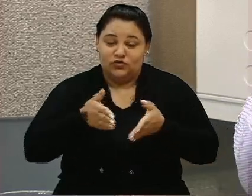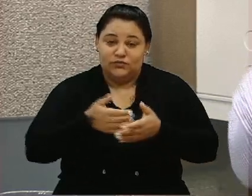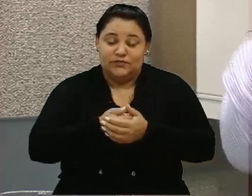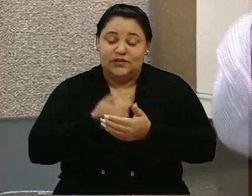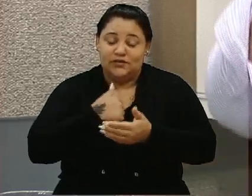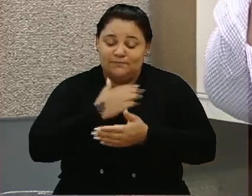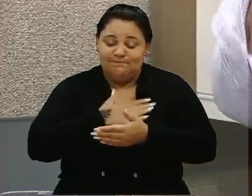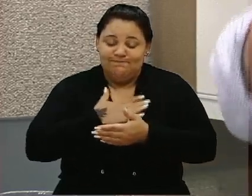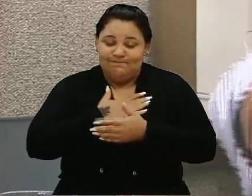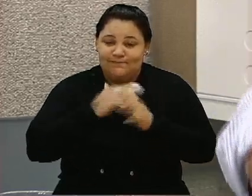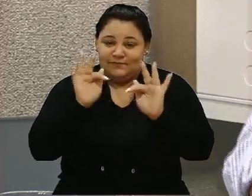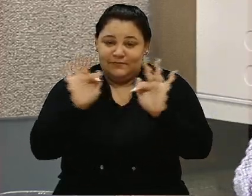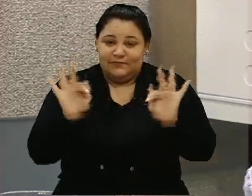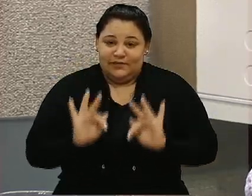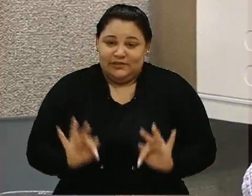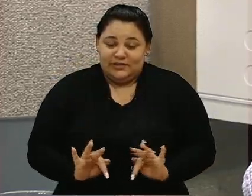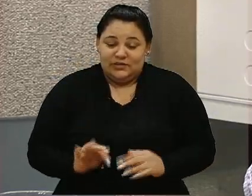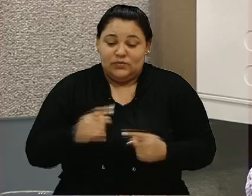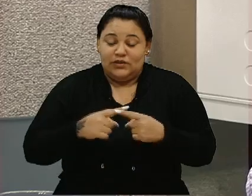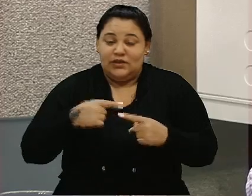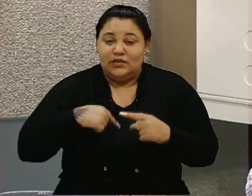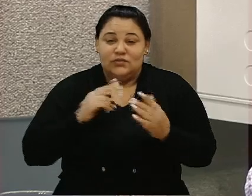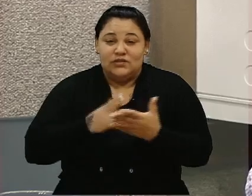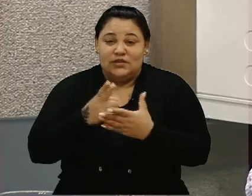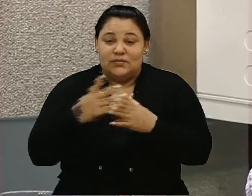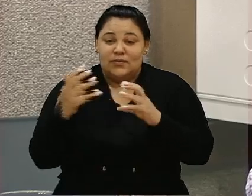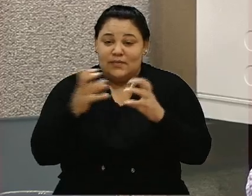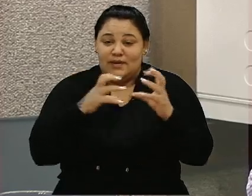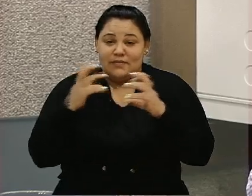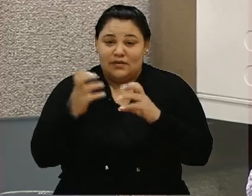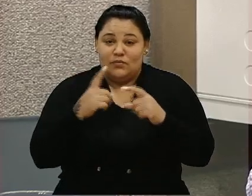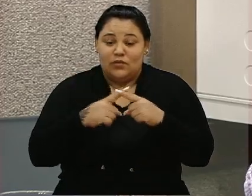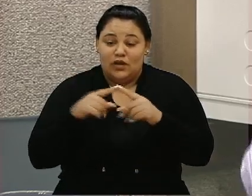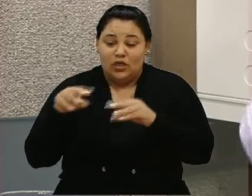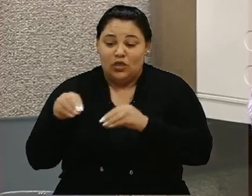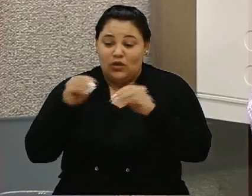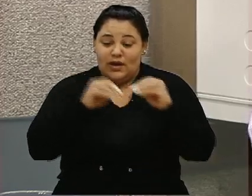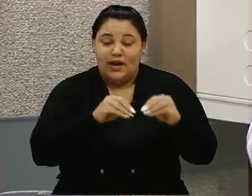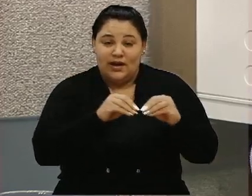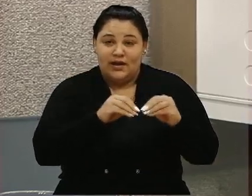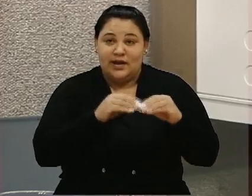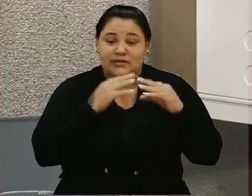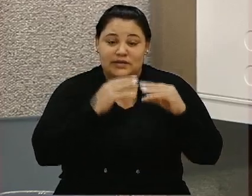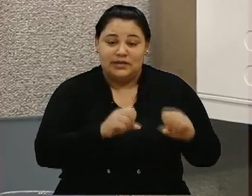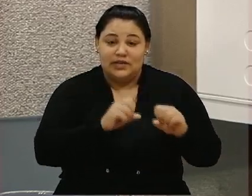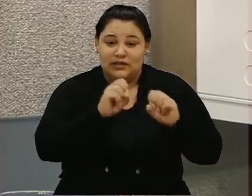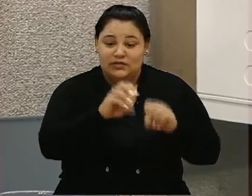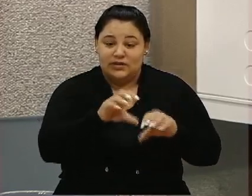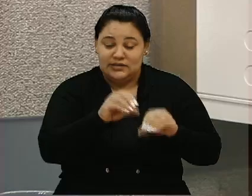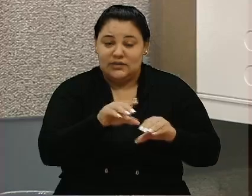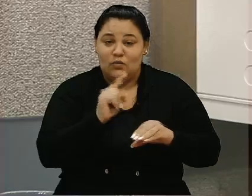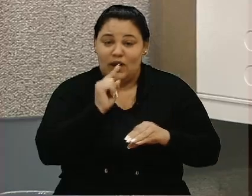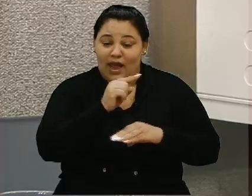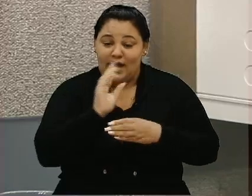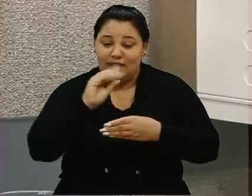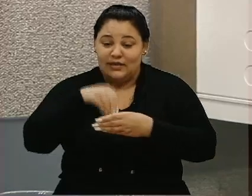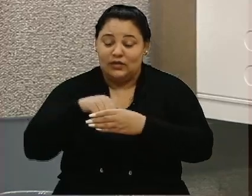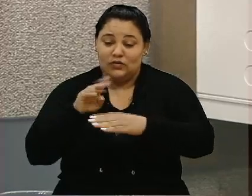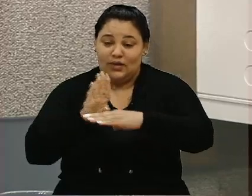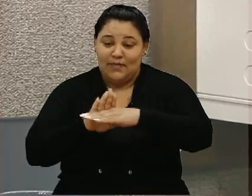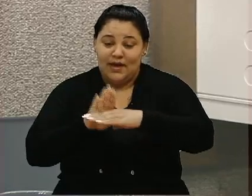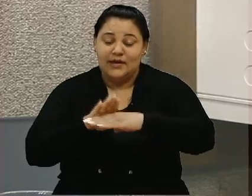feliz que a briga que eu sempre fiz de transferir a Secretaria de Educação para lá está sendo bem vista pelo governo,